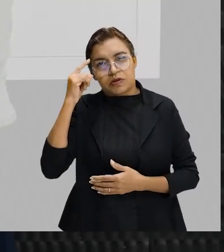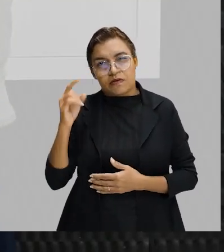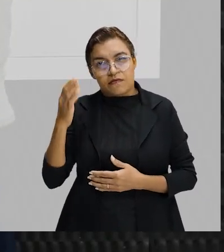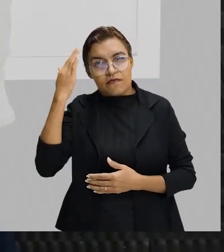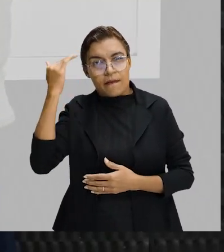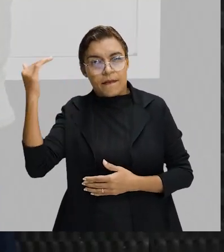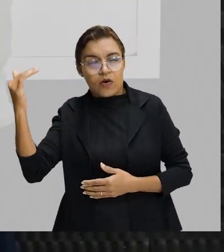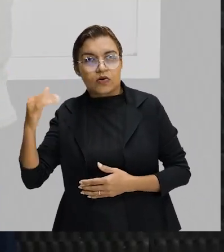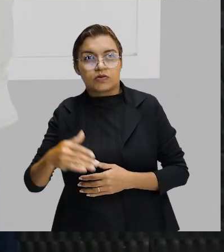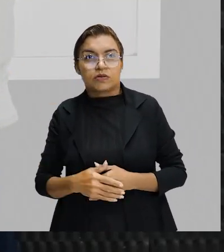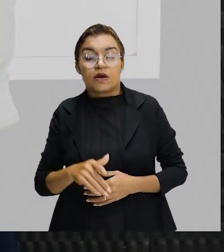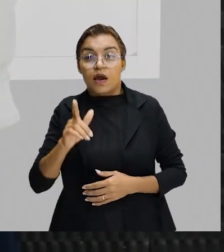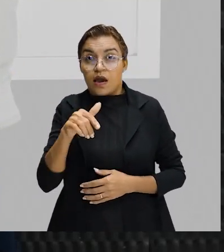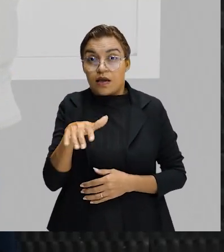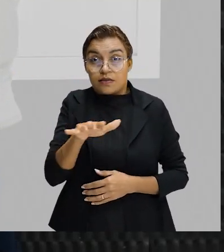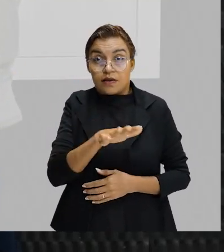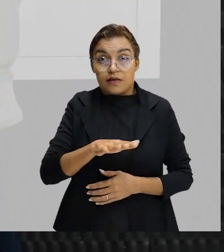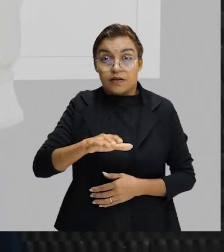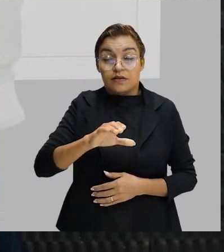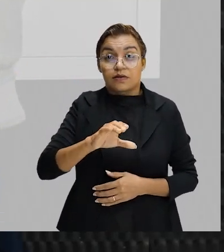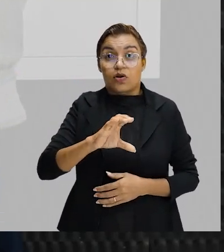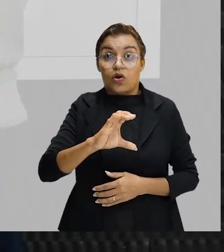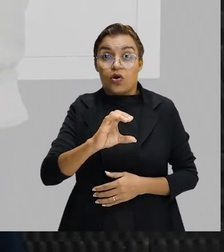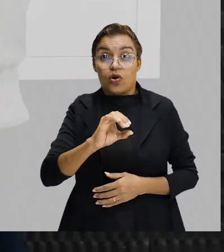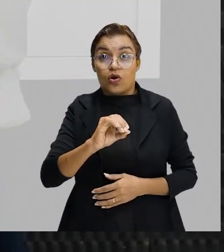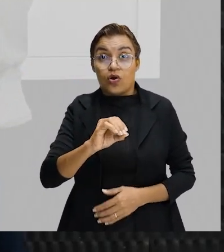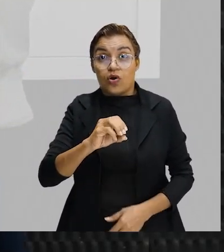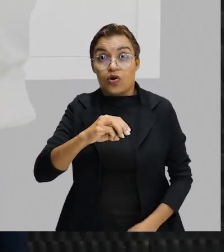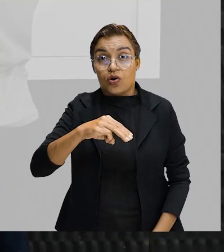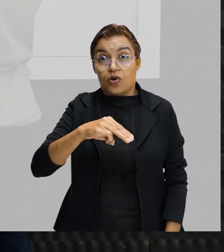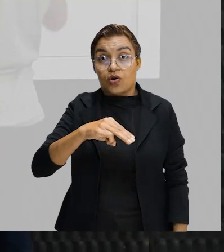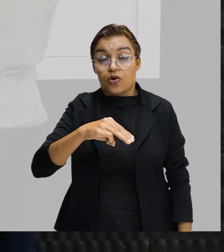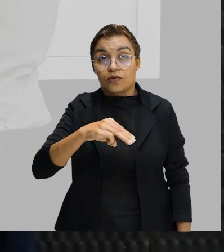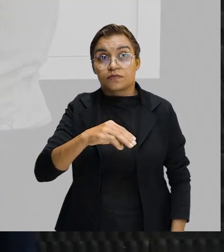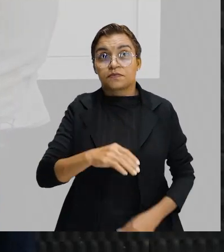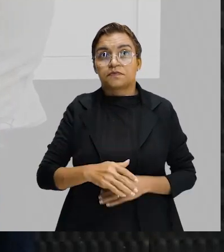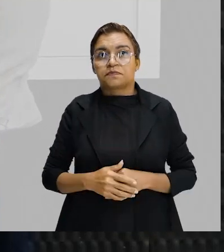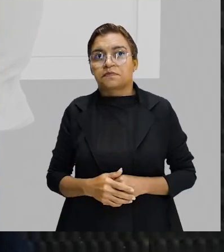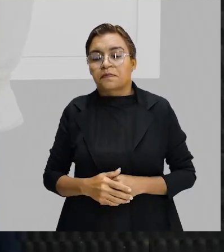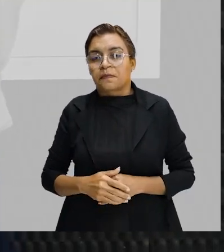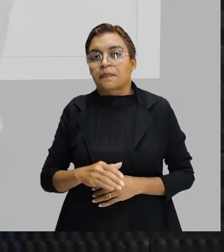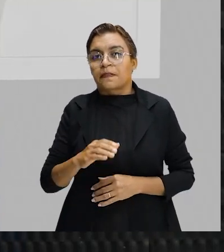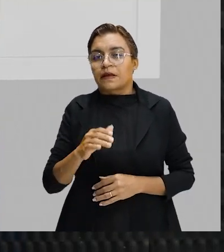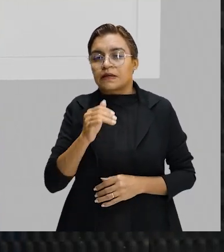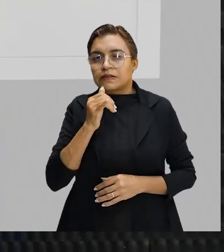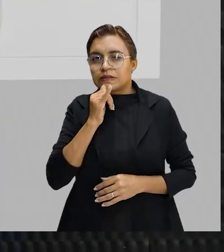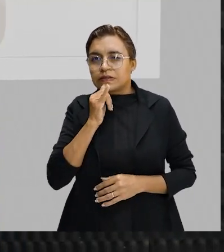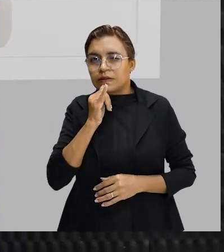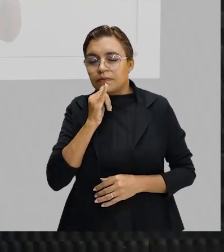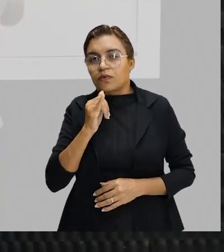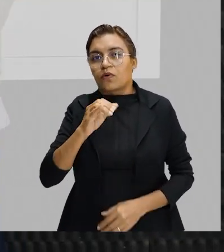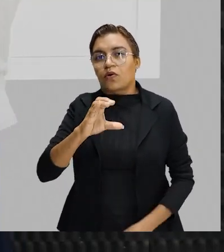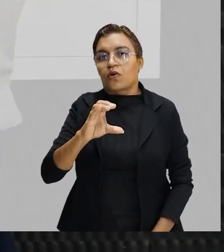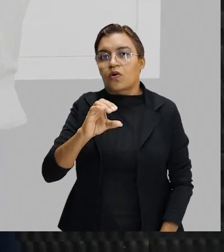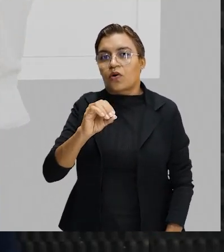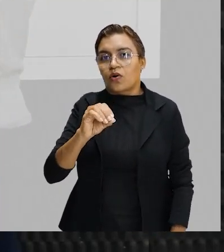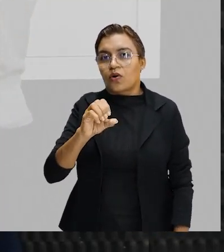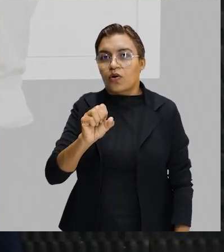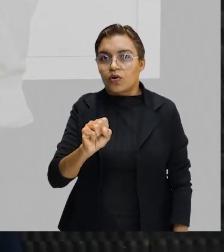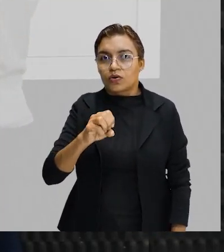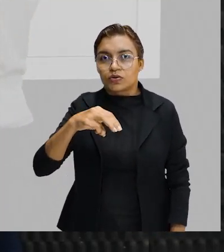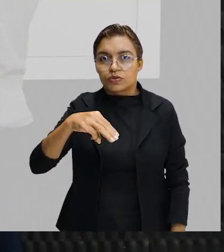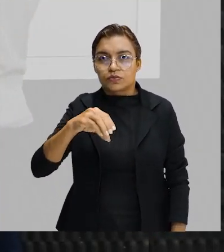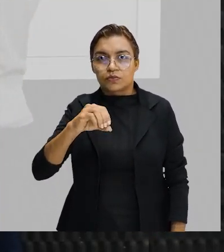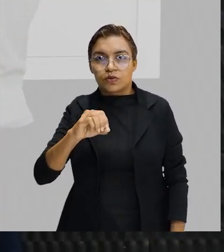da cosmologia famosa, ó. E aí o grande detalhe é você perceber a presença, olha o logos aqui,